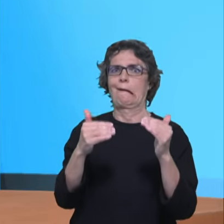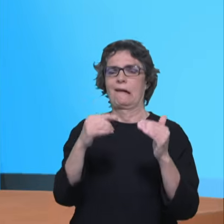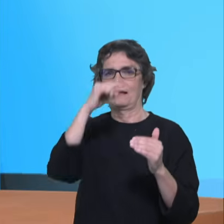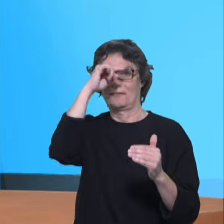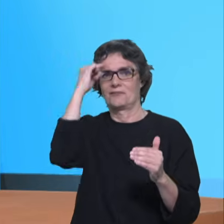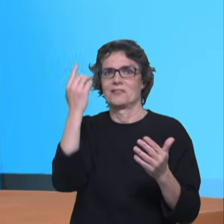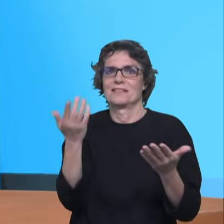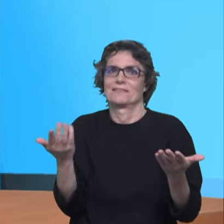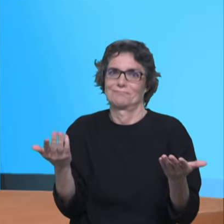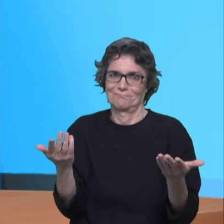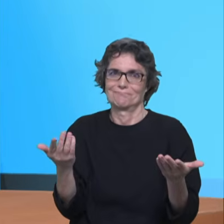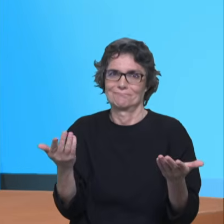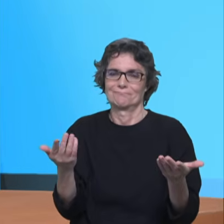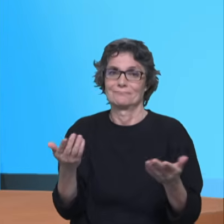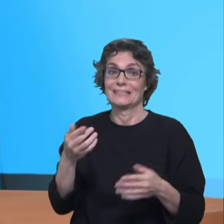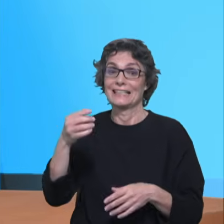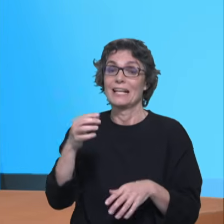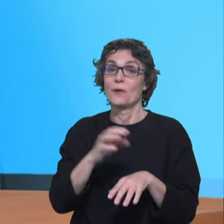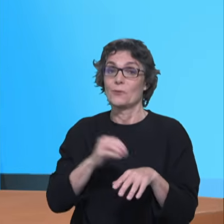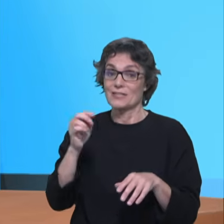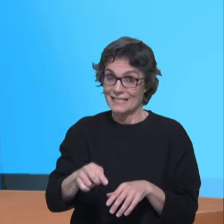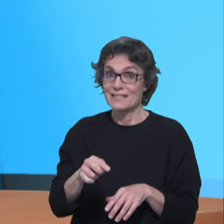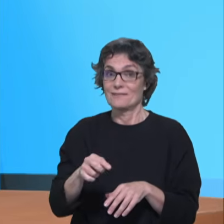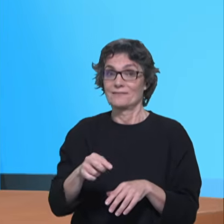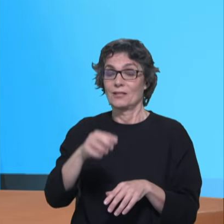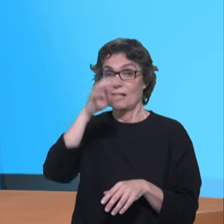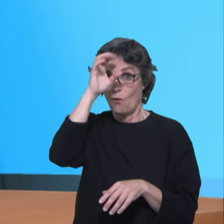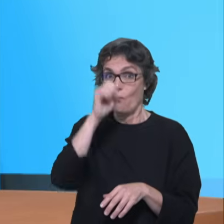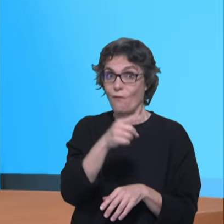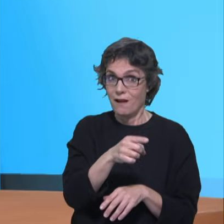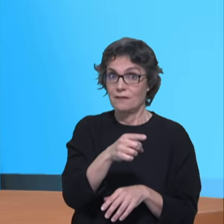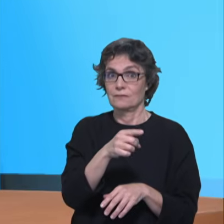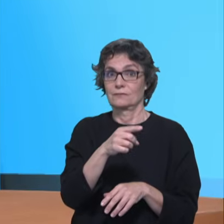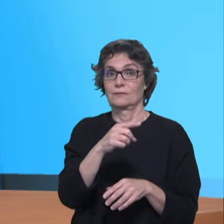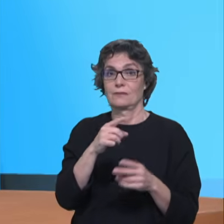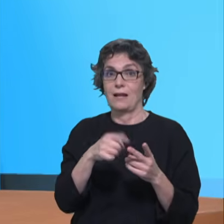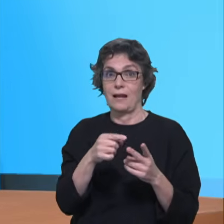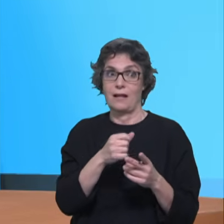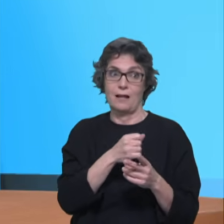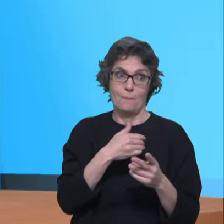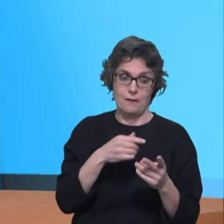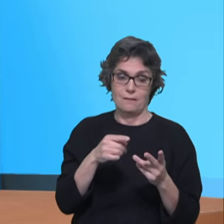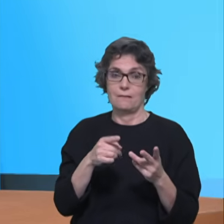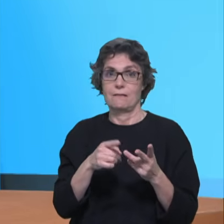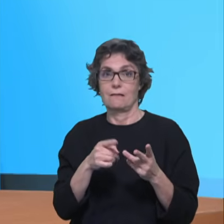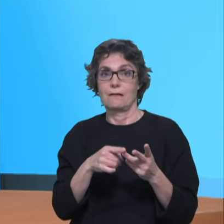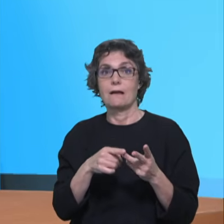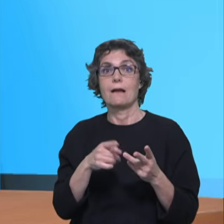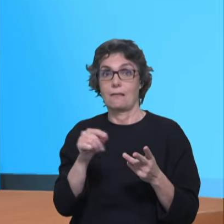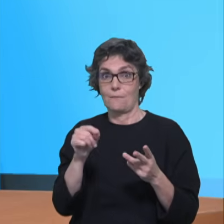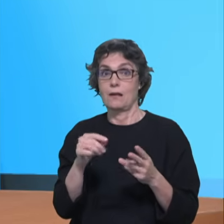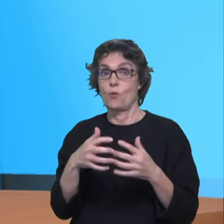e é isso que o governo e os empresários e os